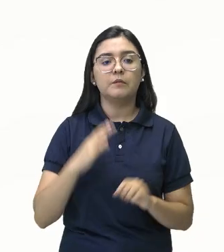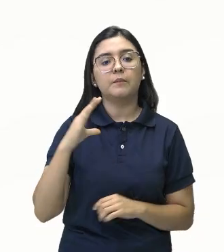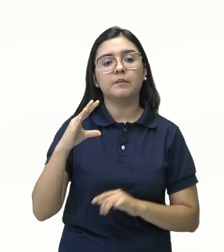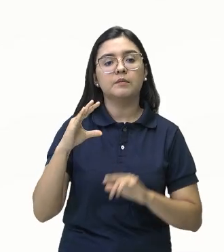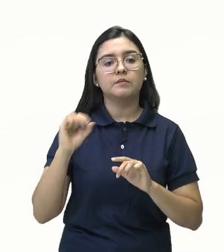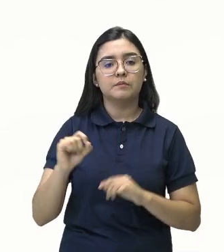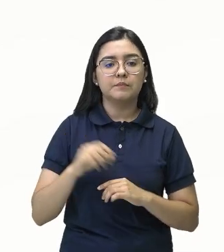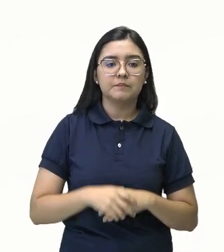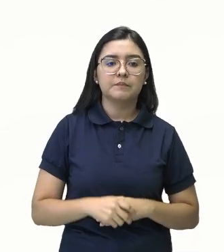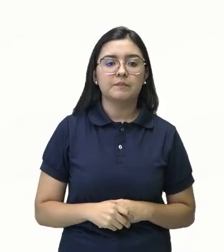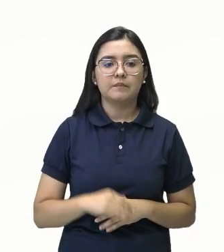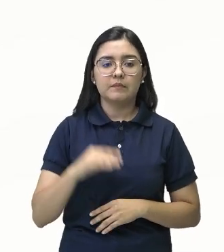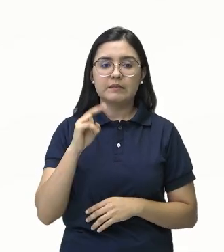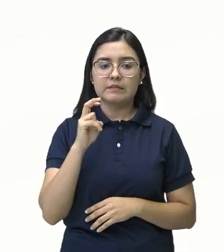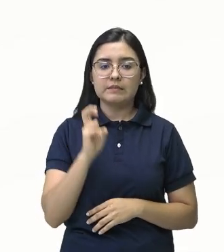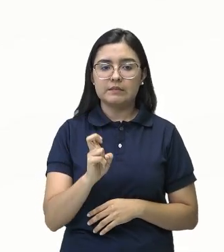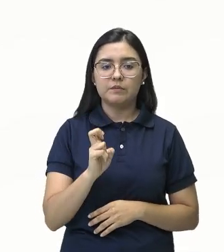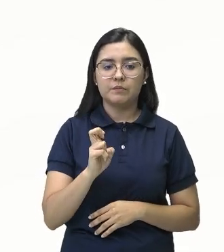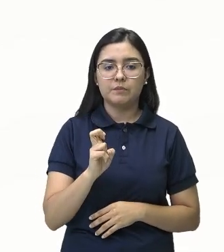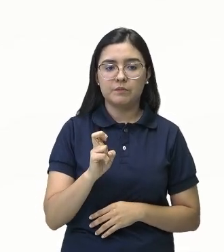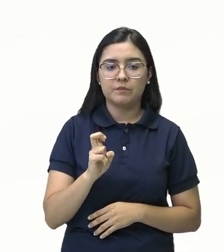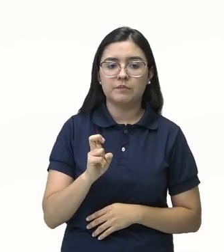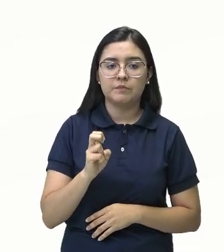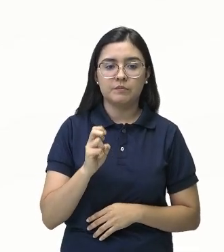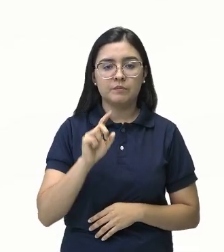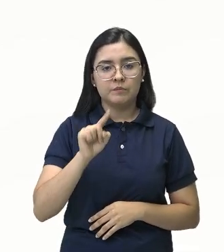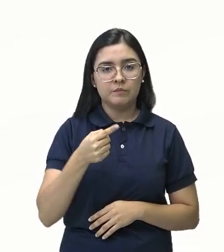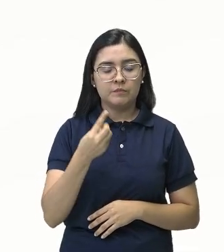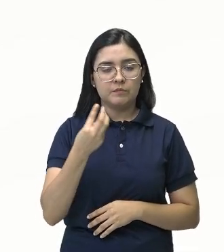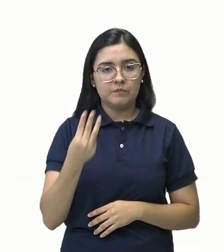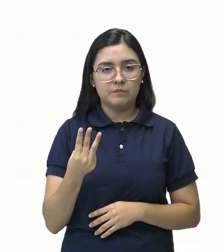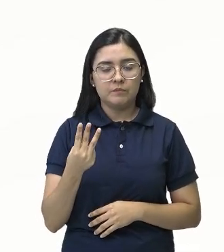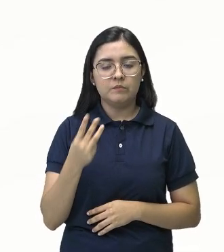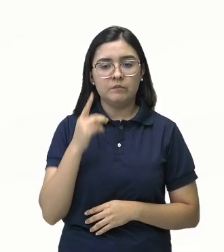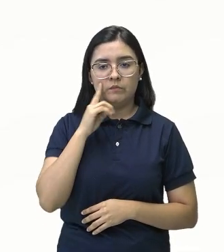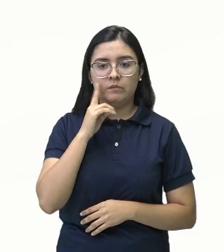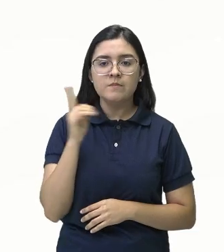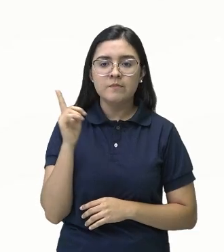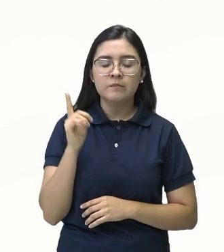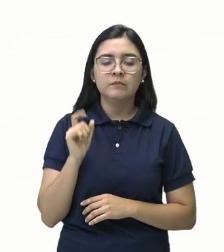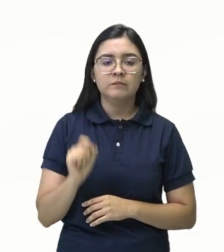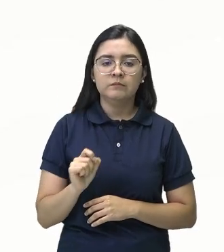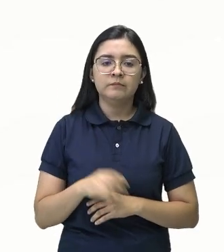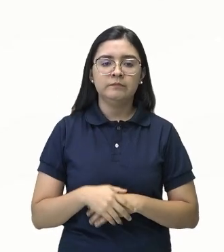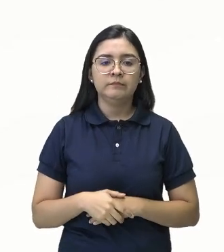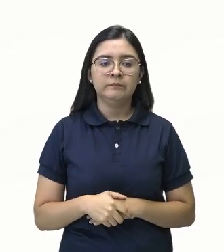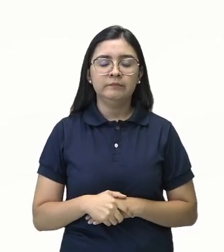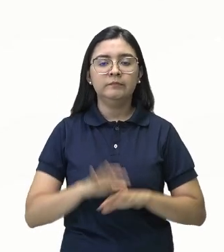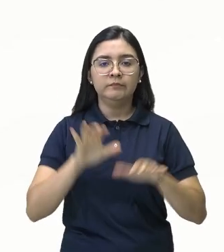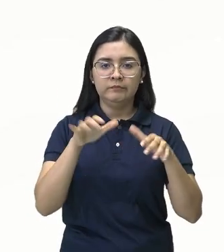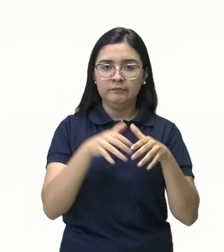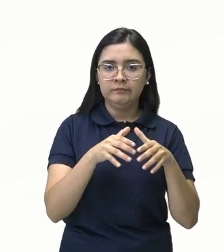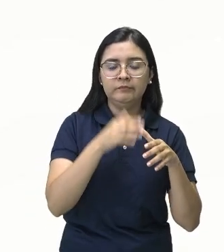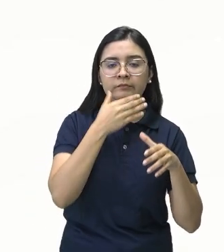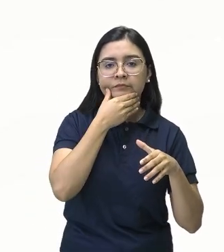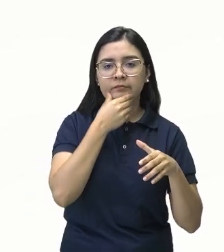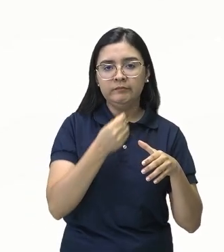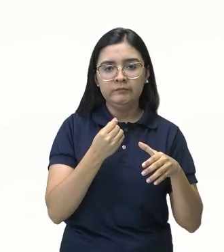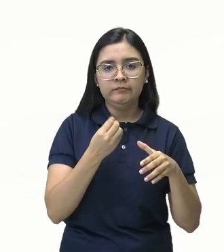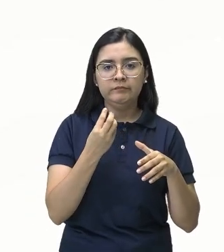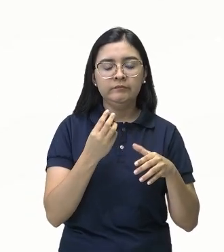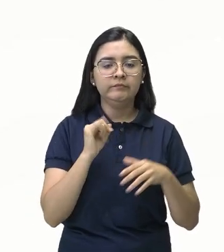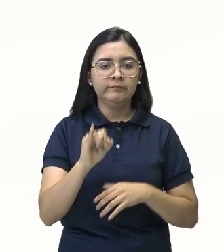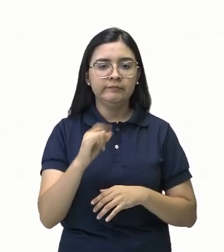de 5, 3. Aqui, né, nos homens. Se